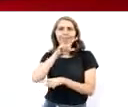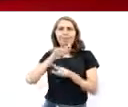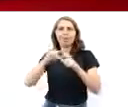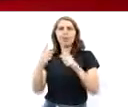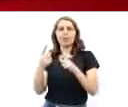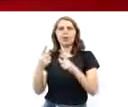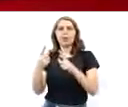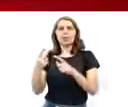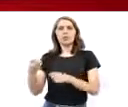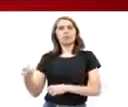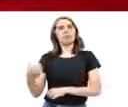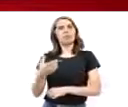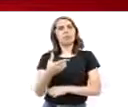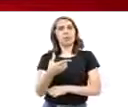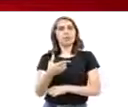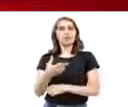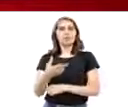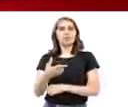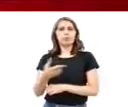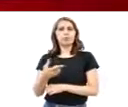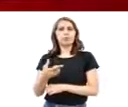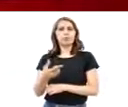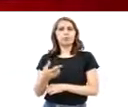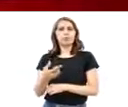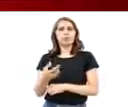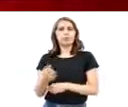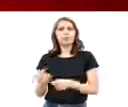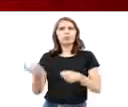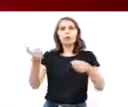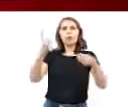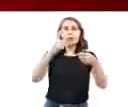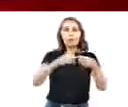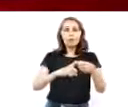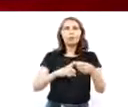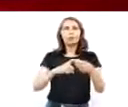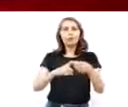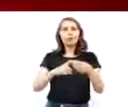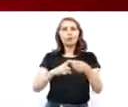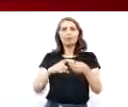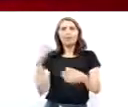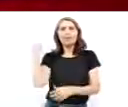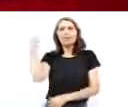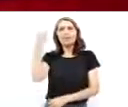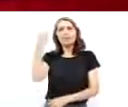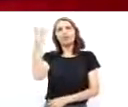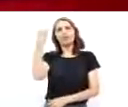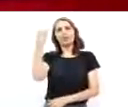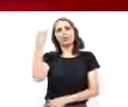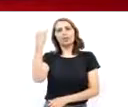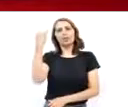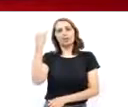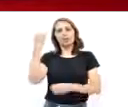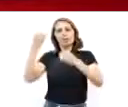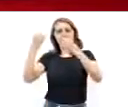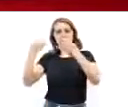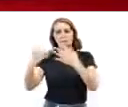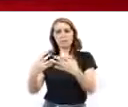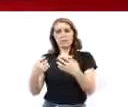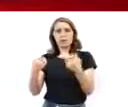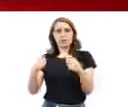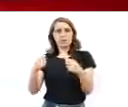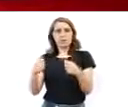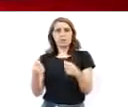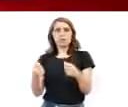recomeço. É importante mencionar aqui que precisamos recomeçar. Então,